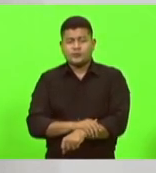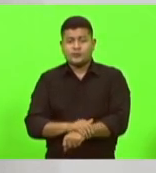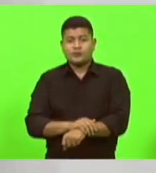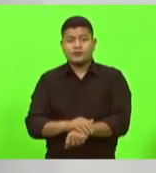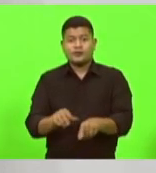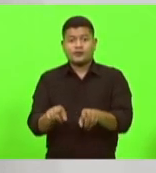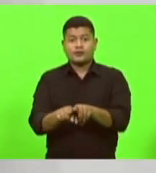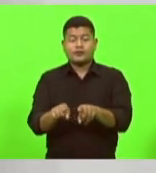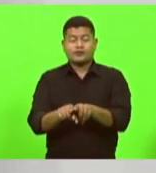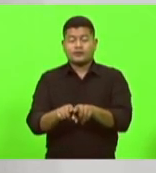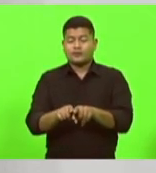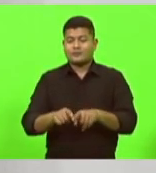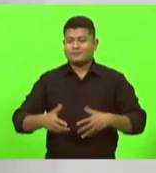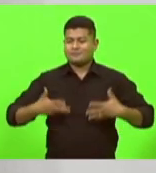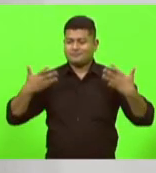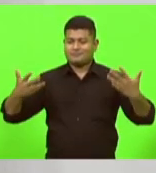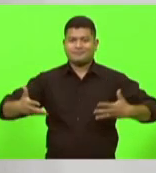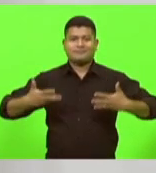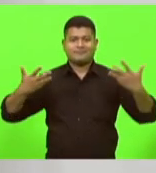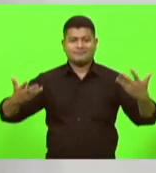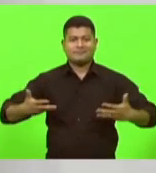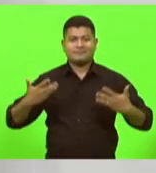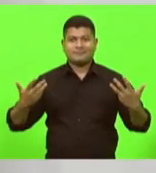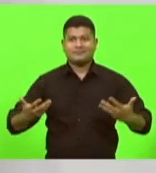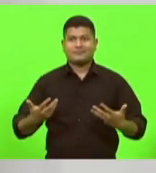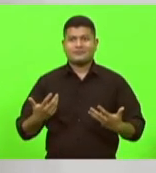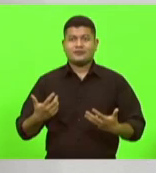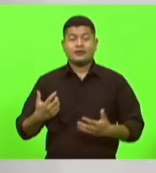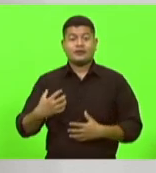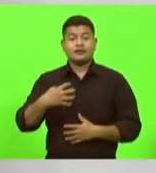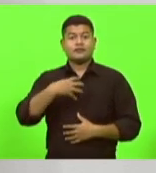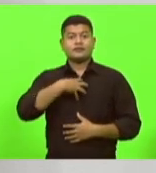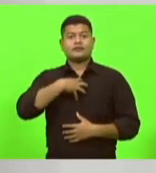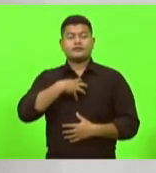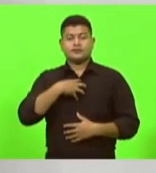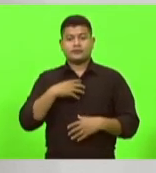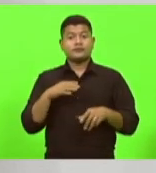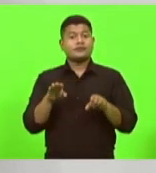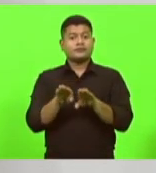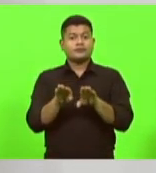alegria e também de senso de responsabilidade